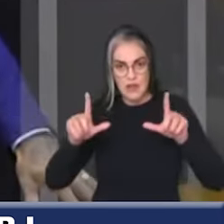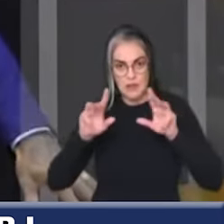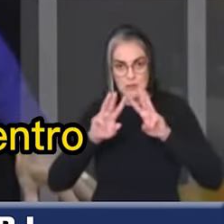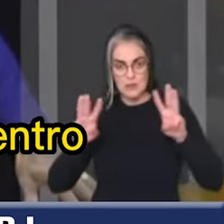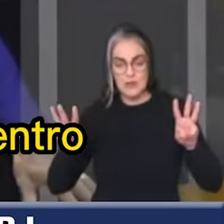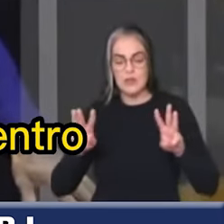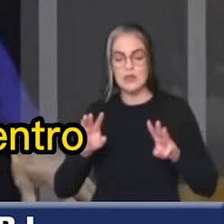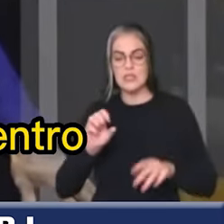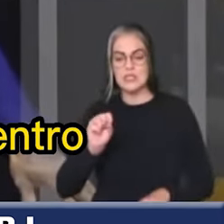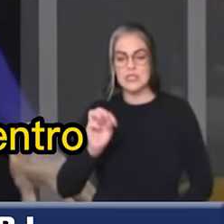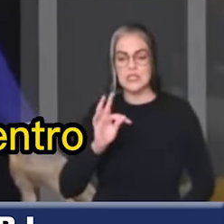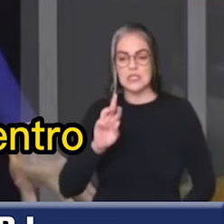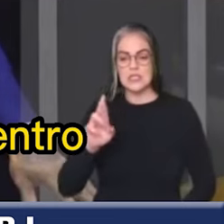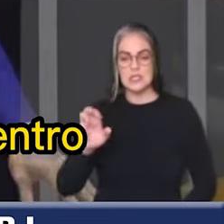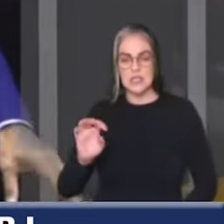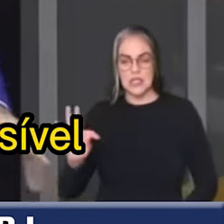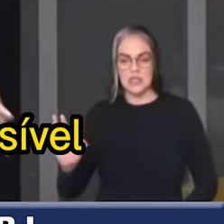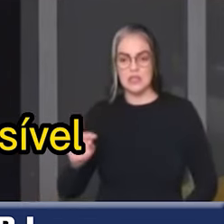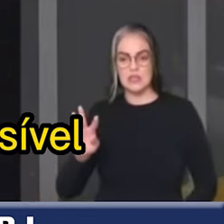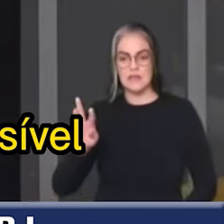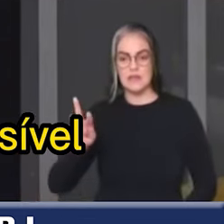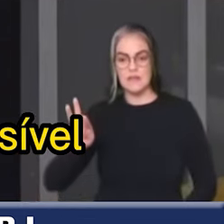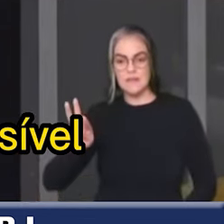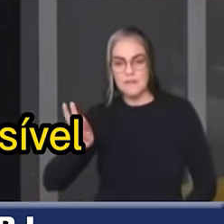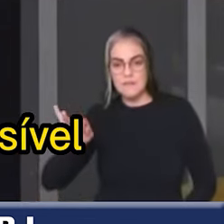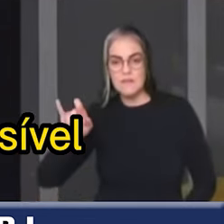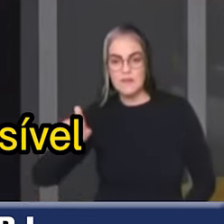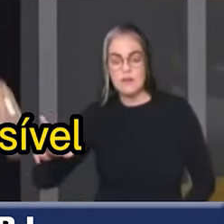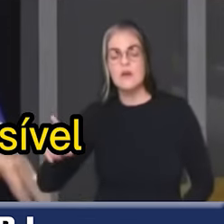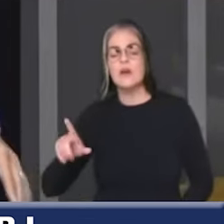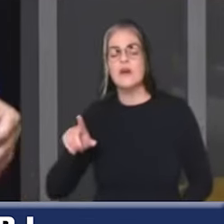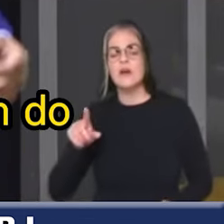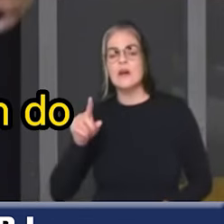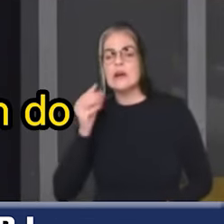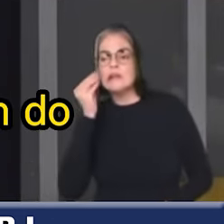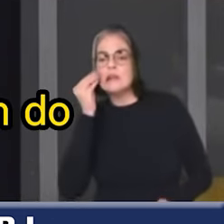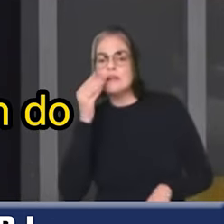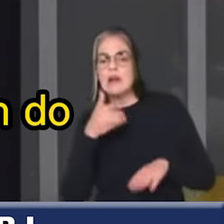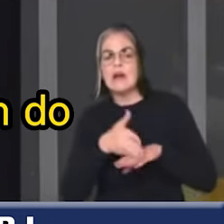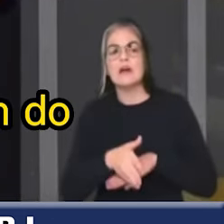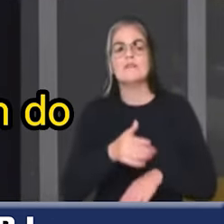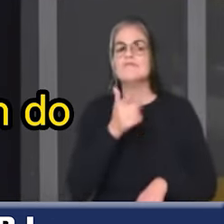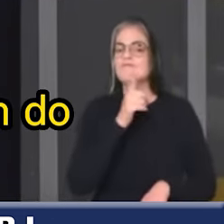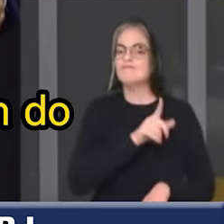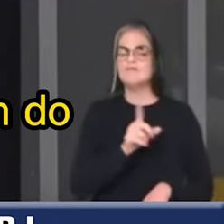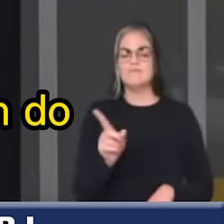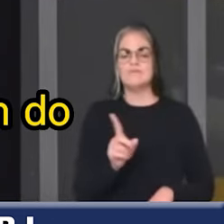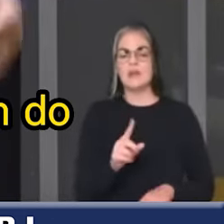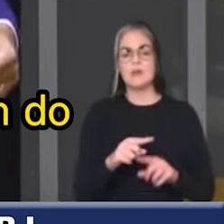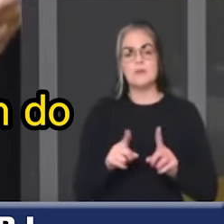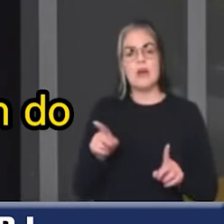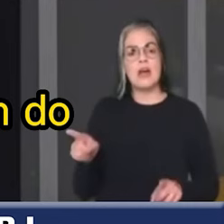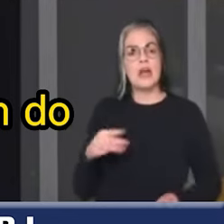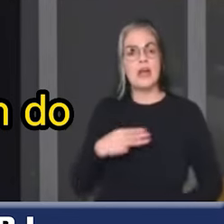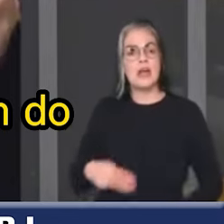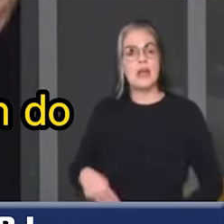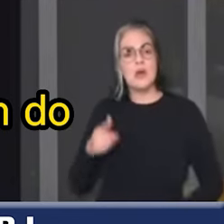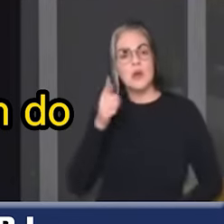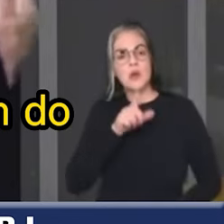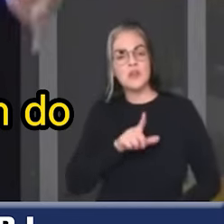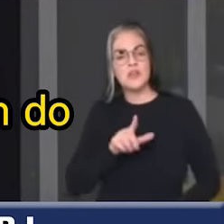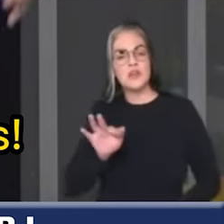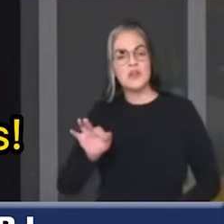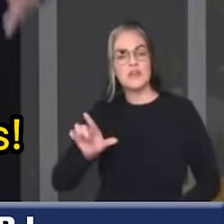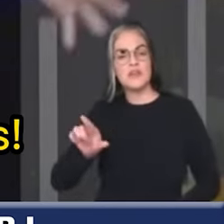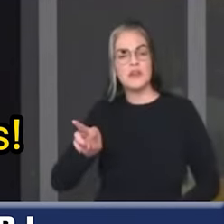foi, tente ir um pouco mais adentro e você vai ver que não é possível. Flávio Dino conseguiu ir além do